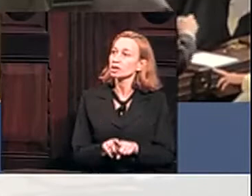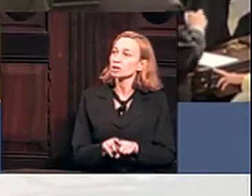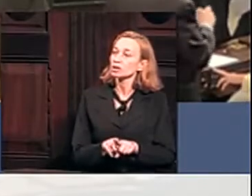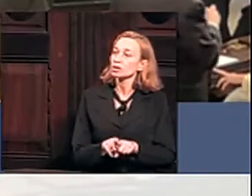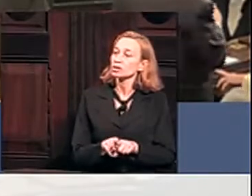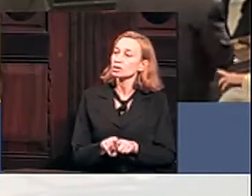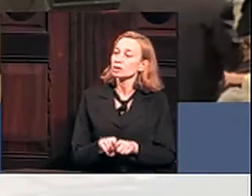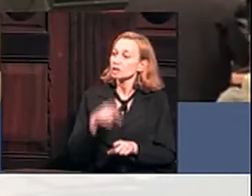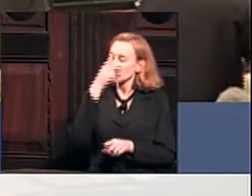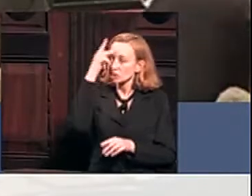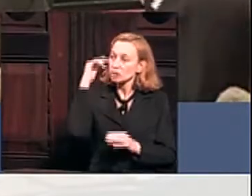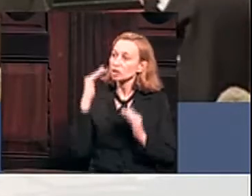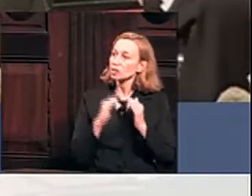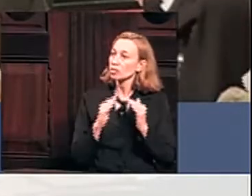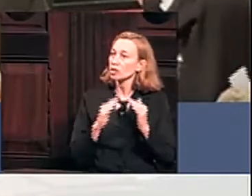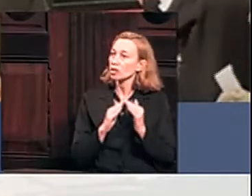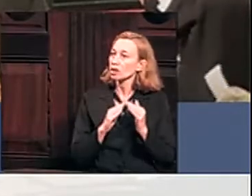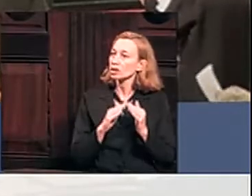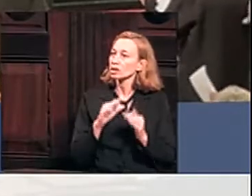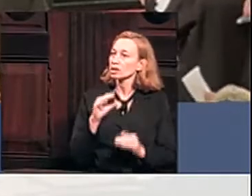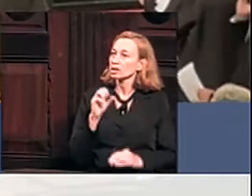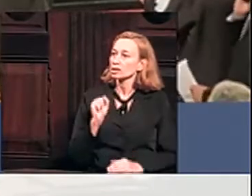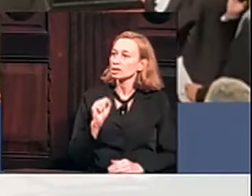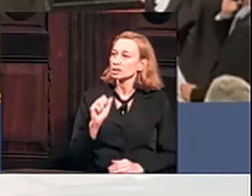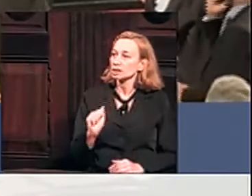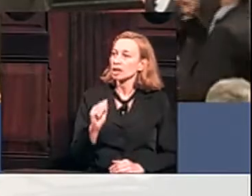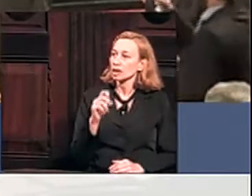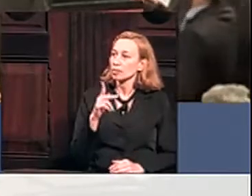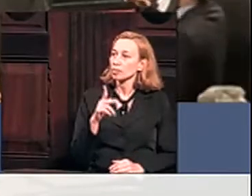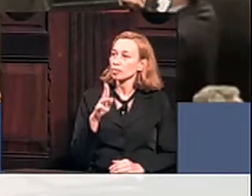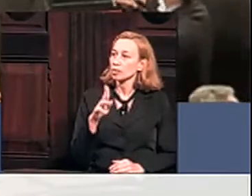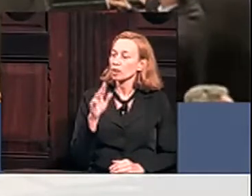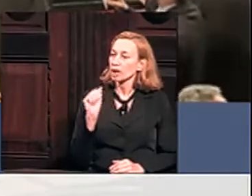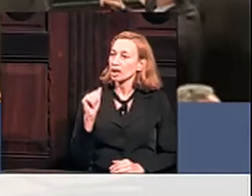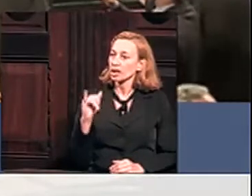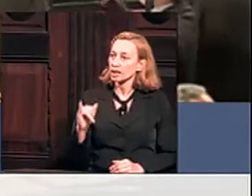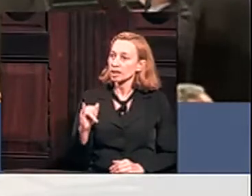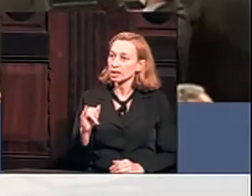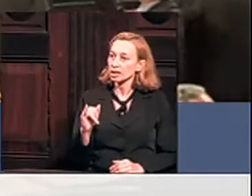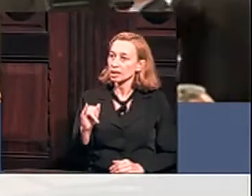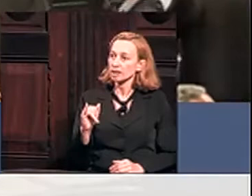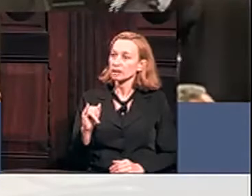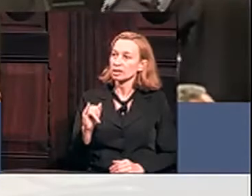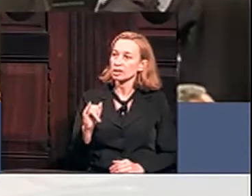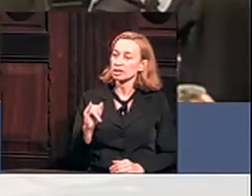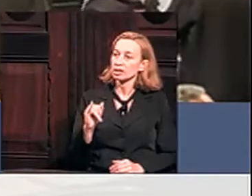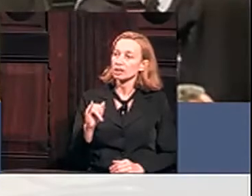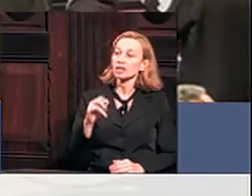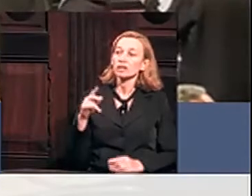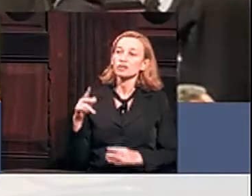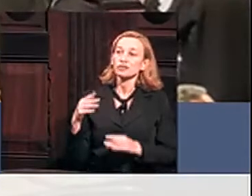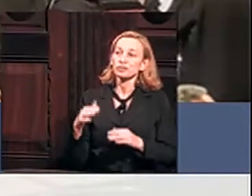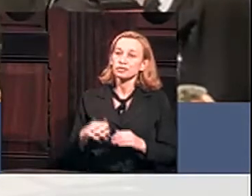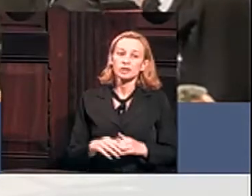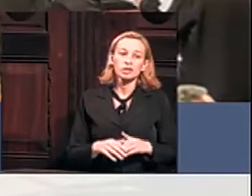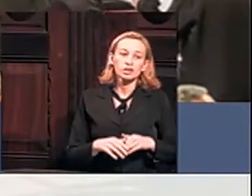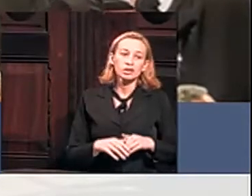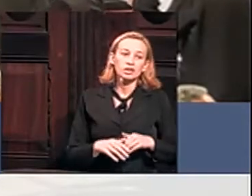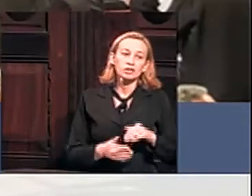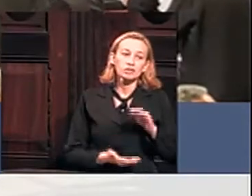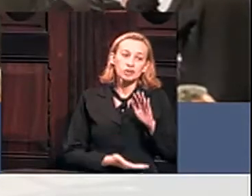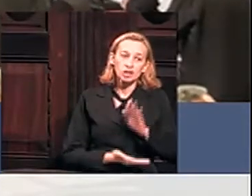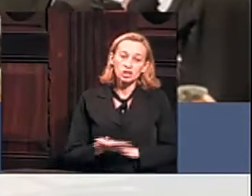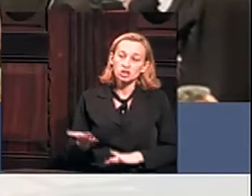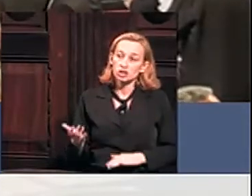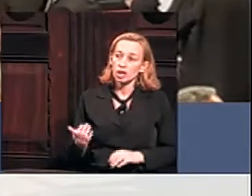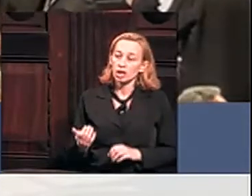lá do Pião, que vieram especialmente do Pião, na localidade de Sapucaia, viajaram longos minutos para